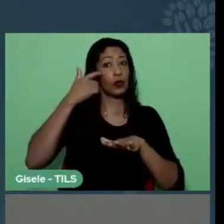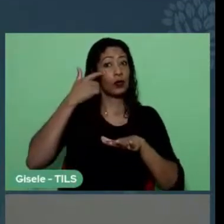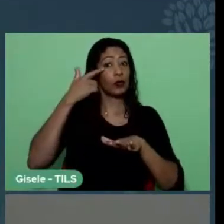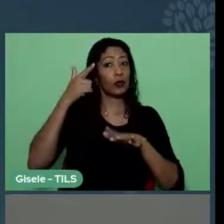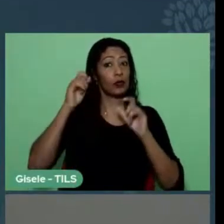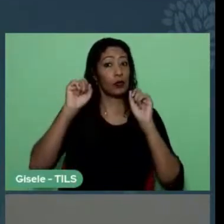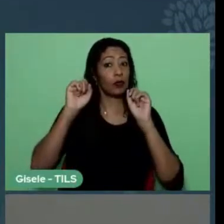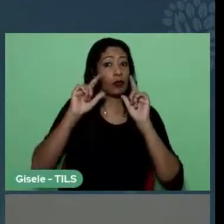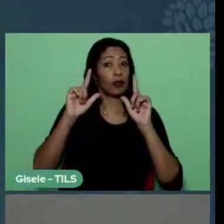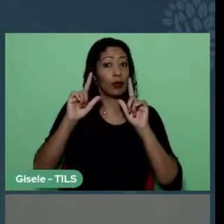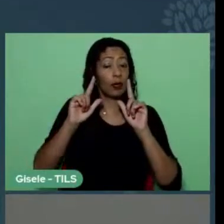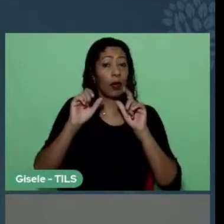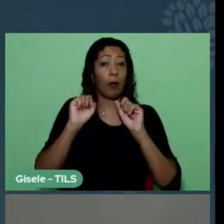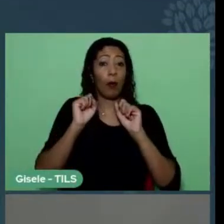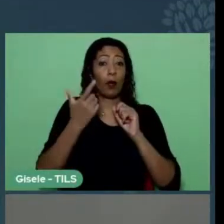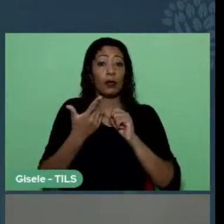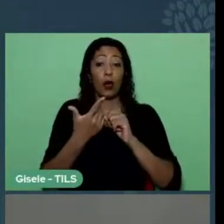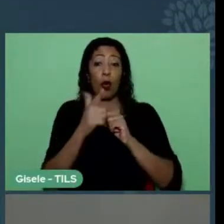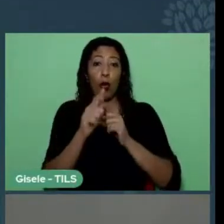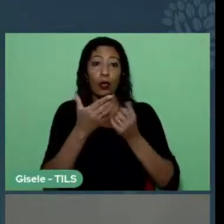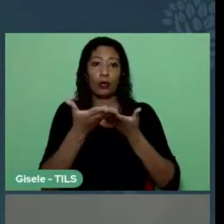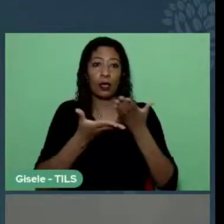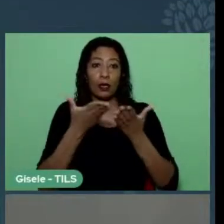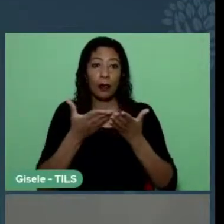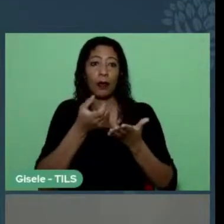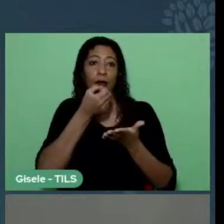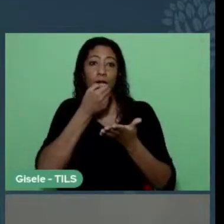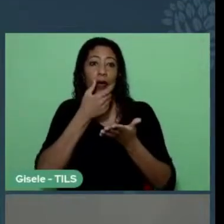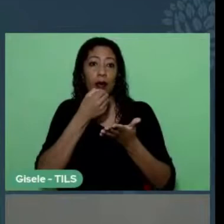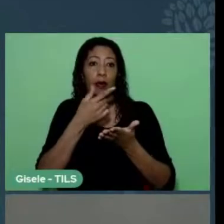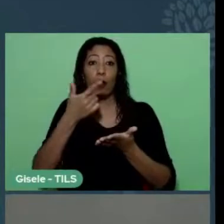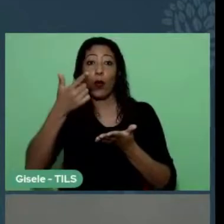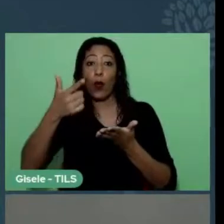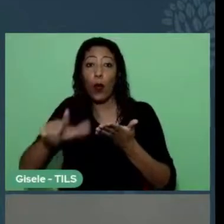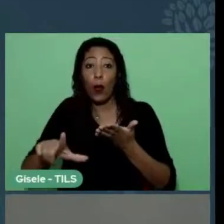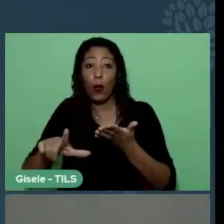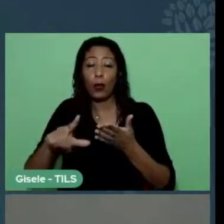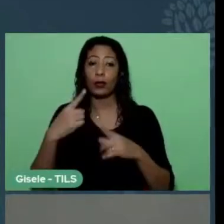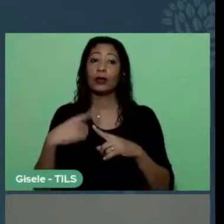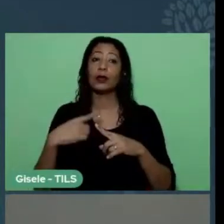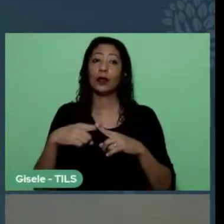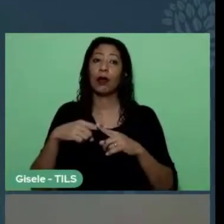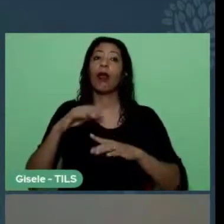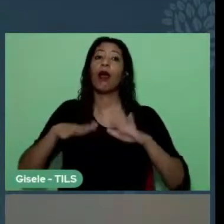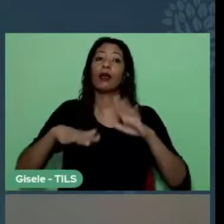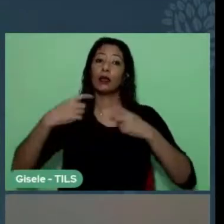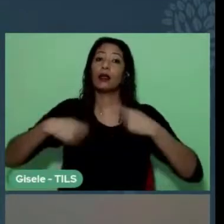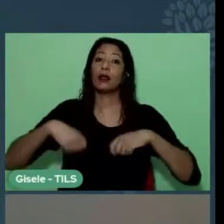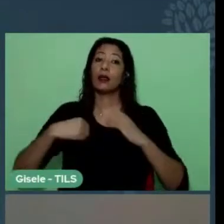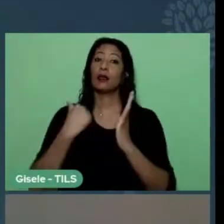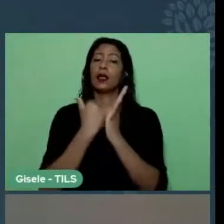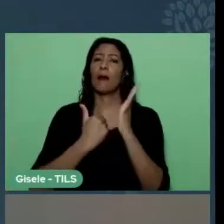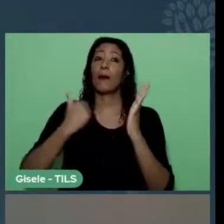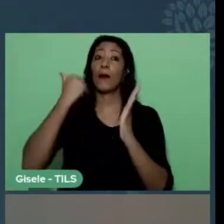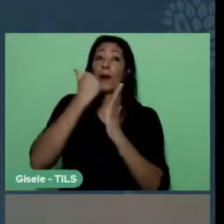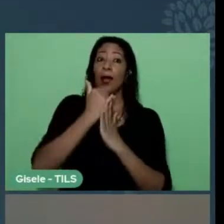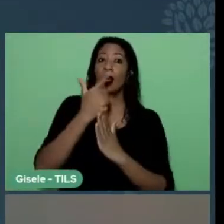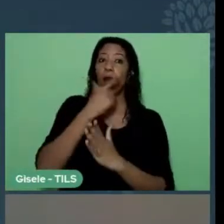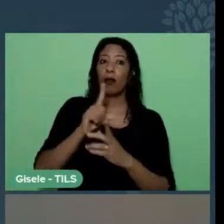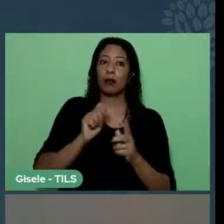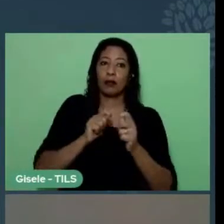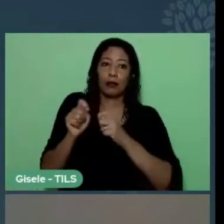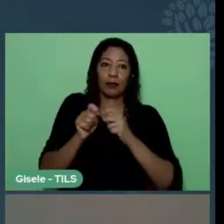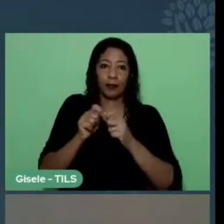algum outro tratamento, aumentar alguma dose de remédio, porque talvez esse paciente precise de alguma coisa a mais para poder conseguir ter o controle dele